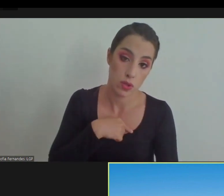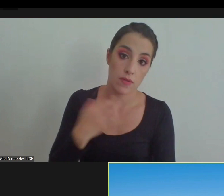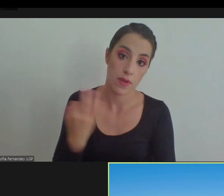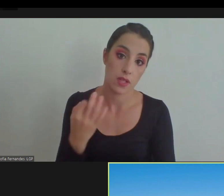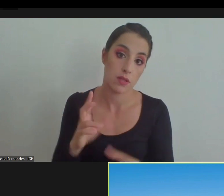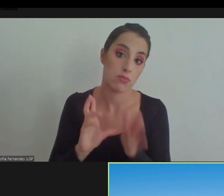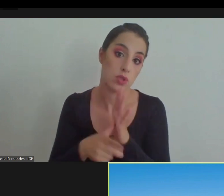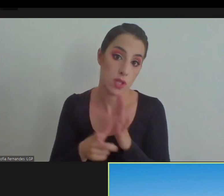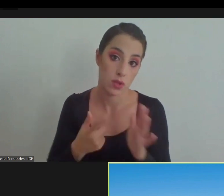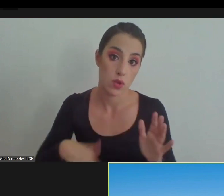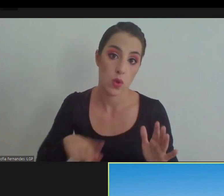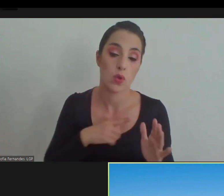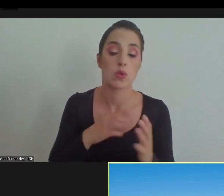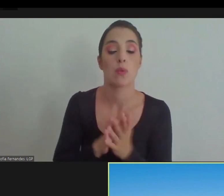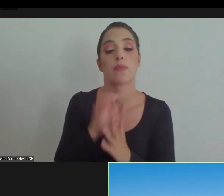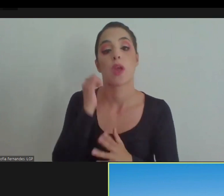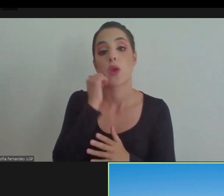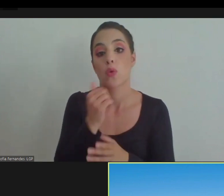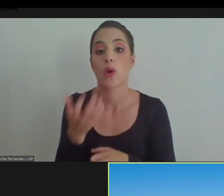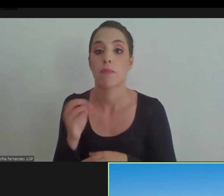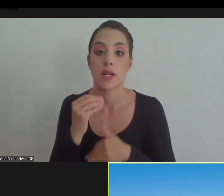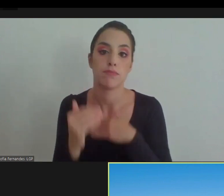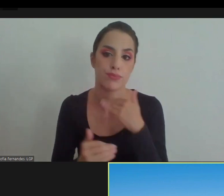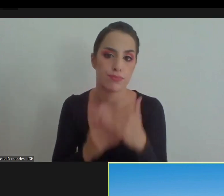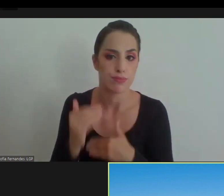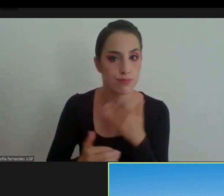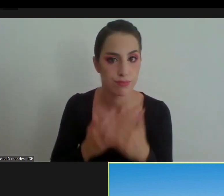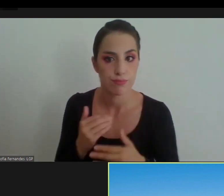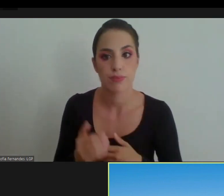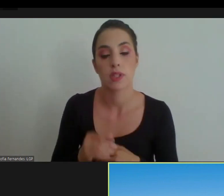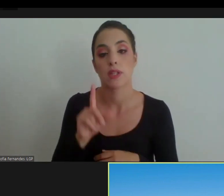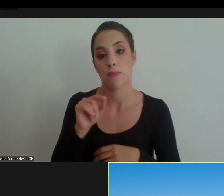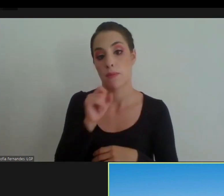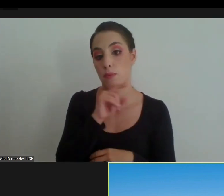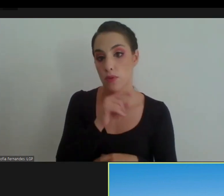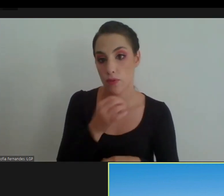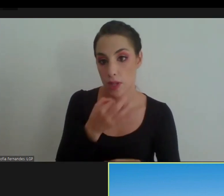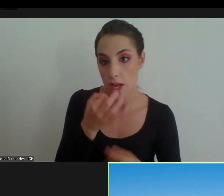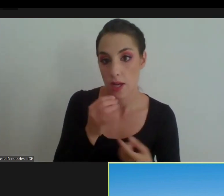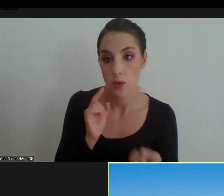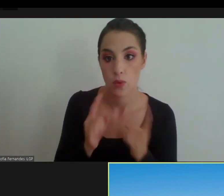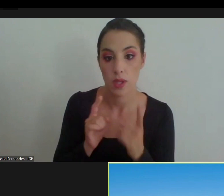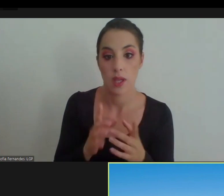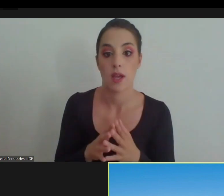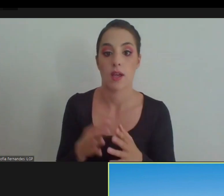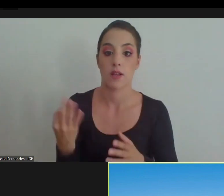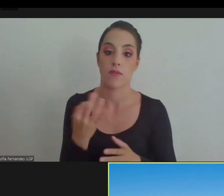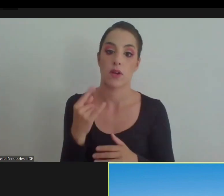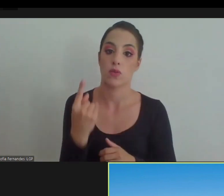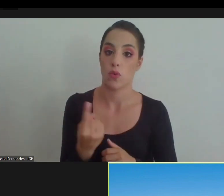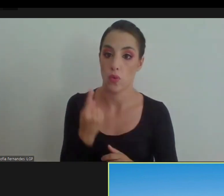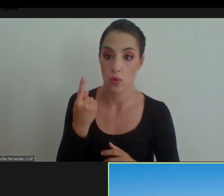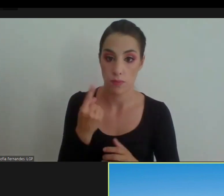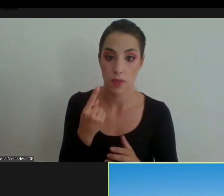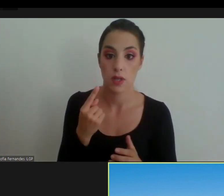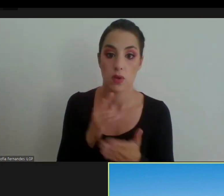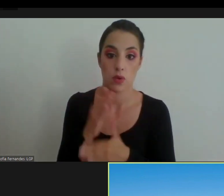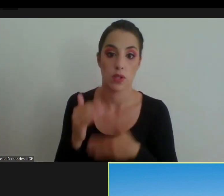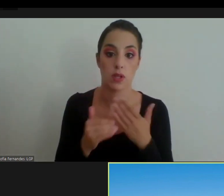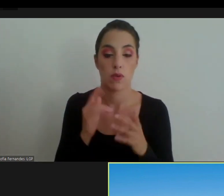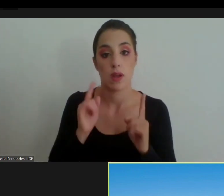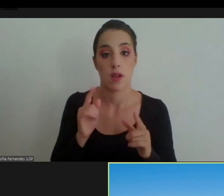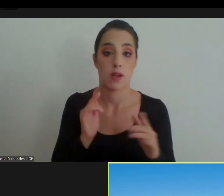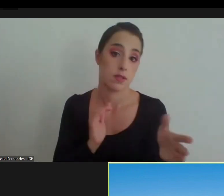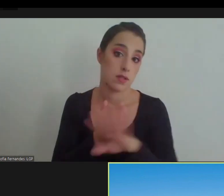projeto. Dores mais operacionais, podemos também pôr as dores mais operacionais, e uma que ainda se mantém, que é a